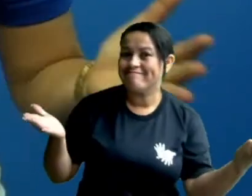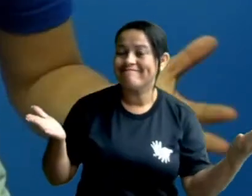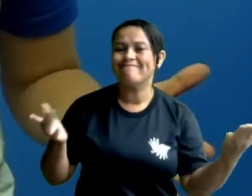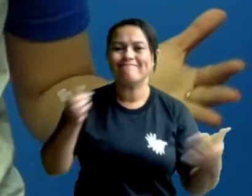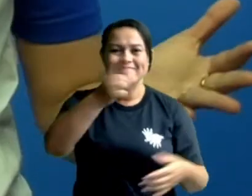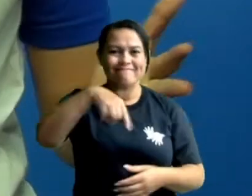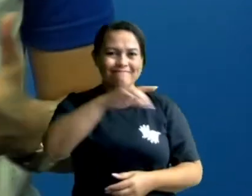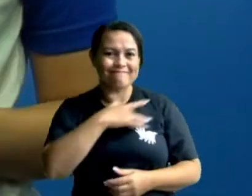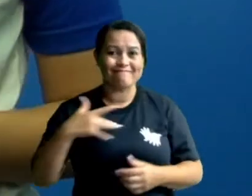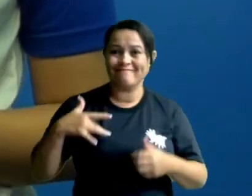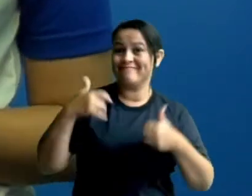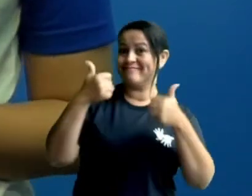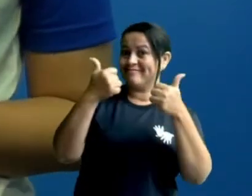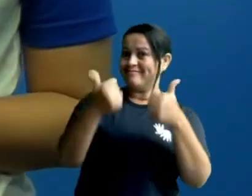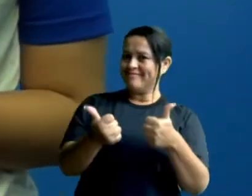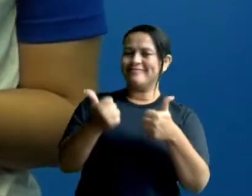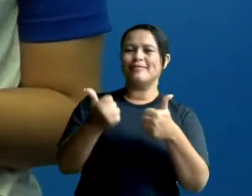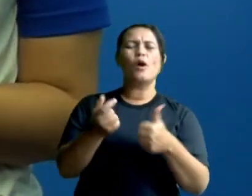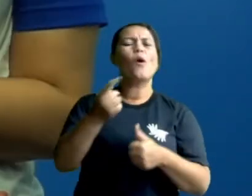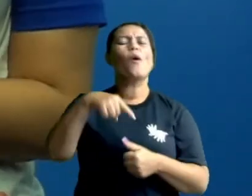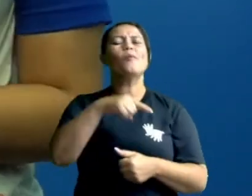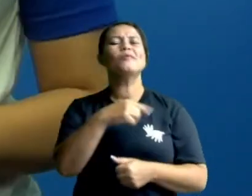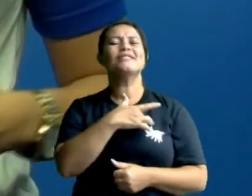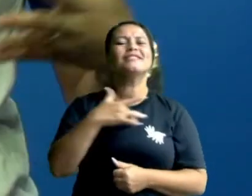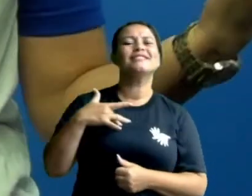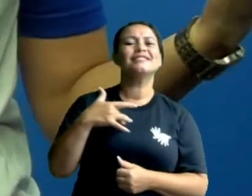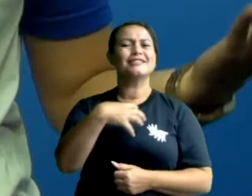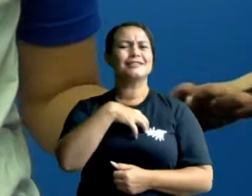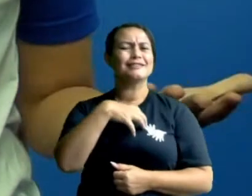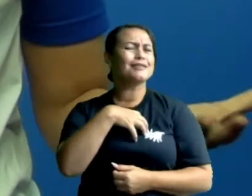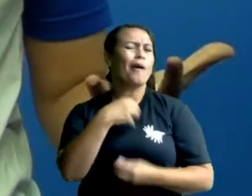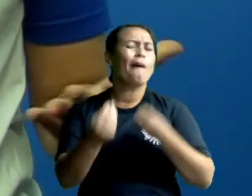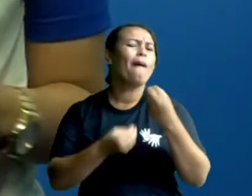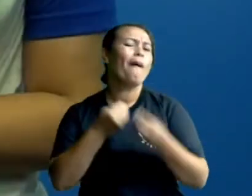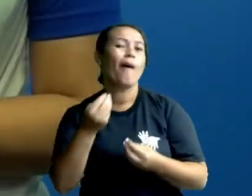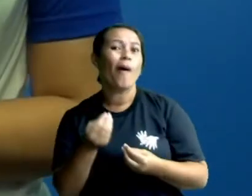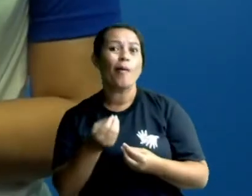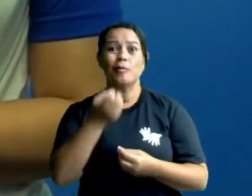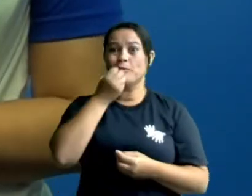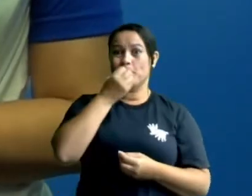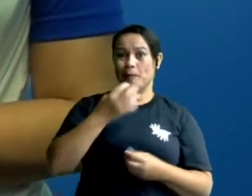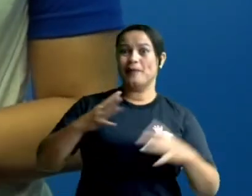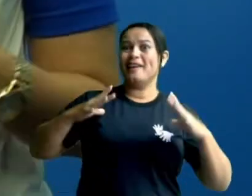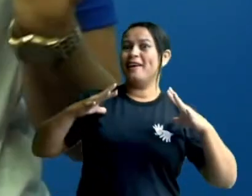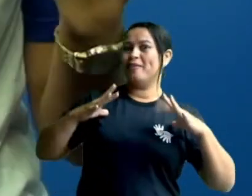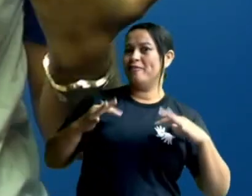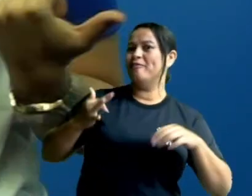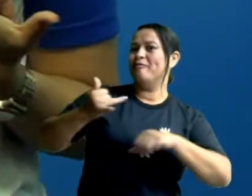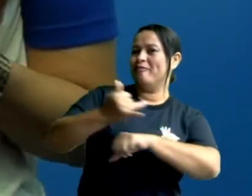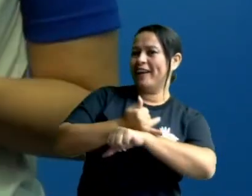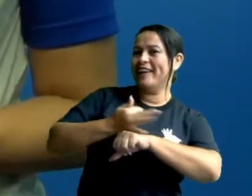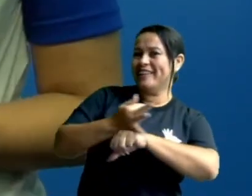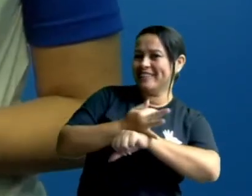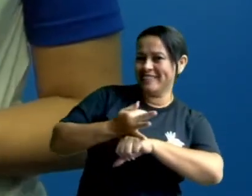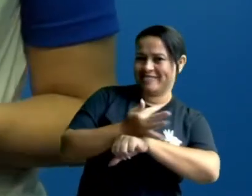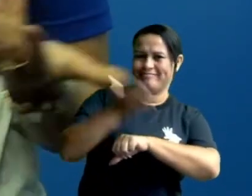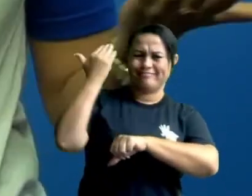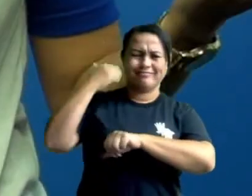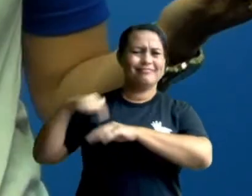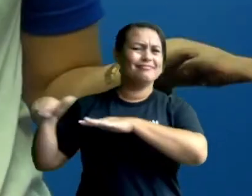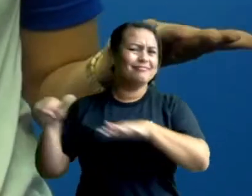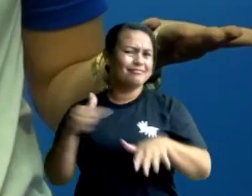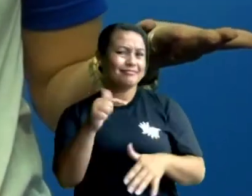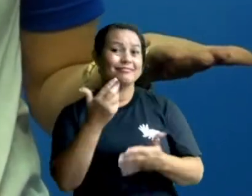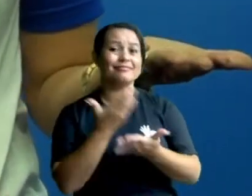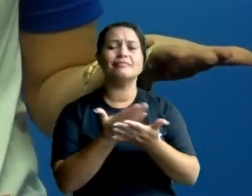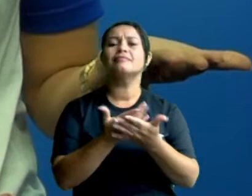turma! E aí, tudo bem com vocês? Como vocês estão? Como passou o feriado, né? Semana passada não tivemos aula